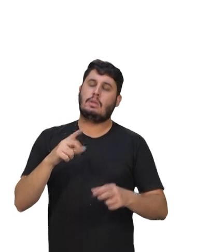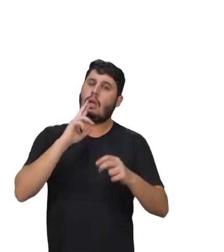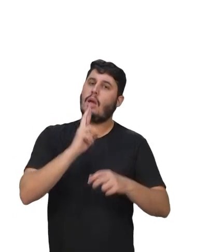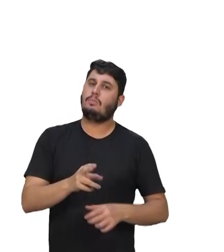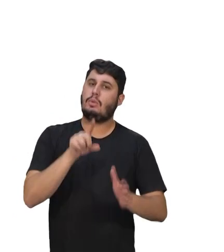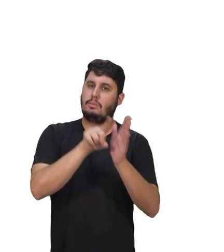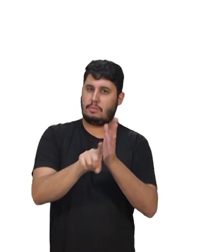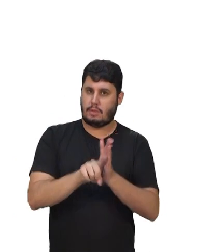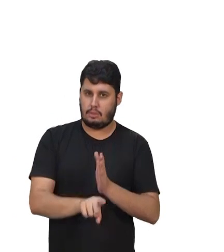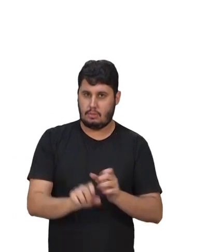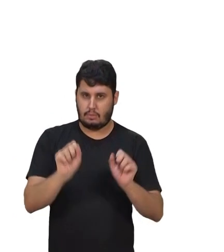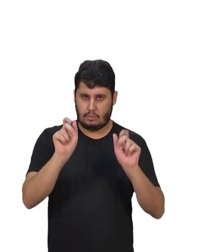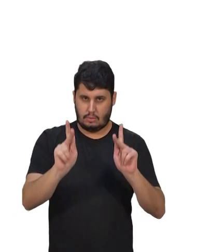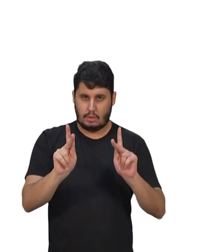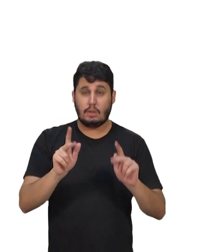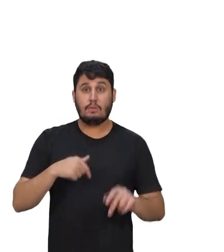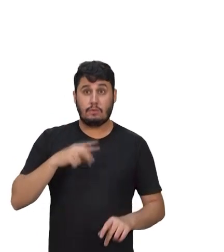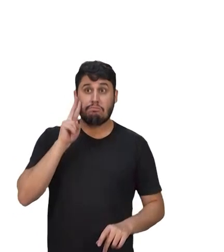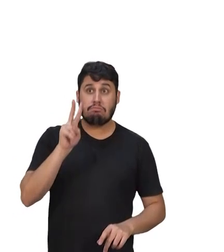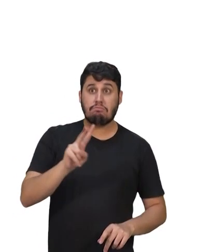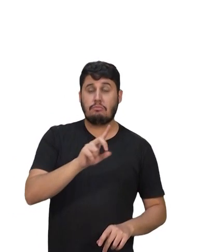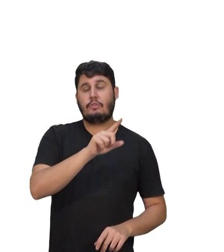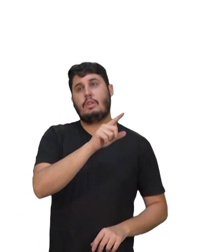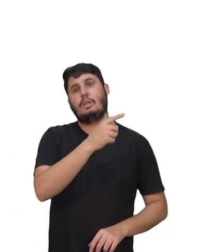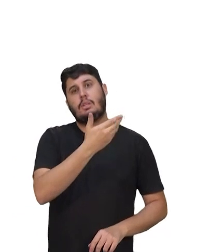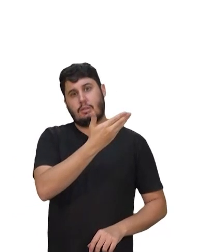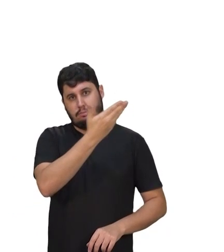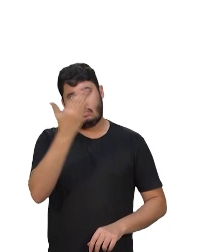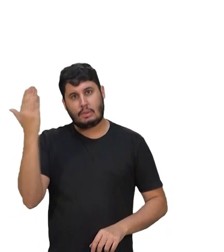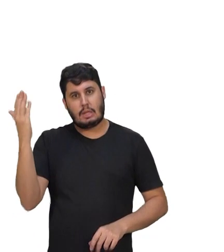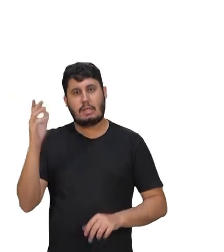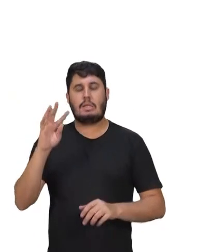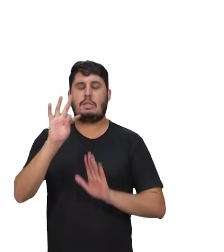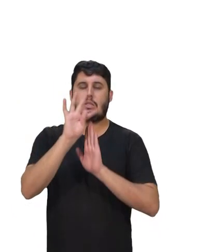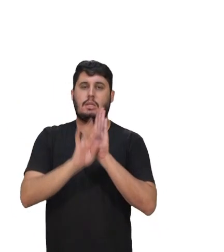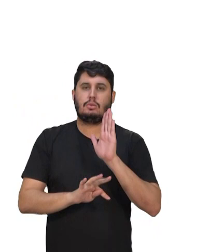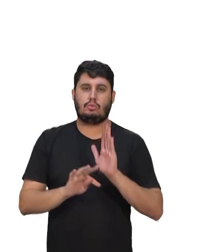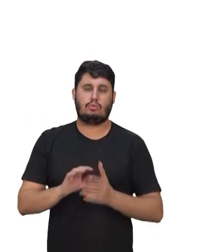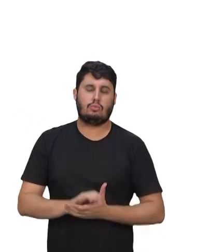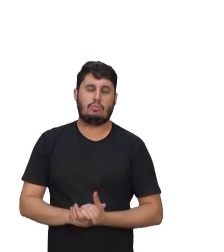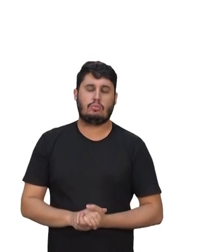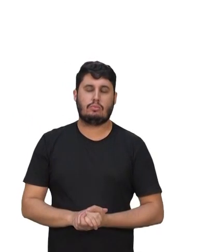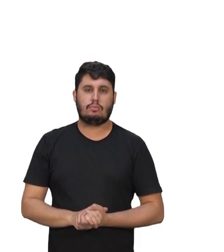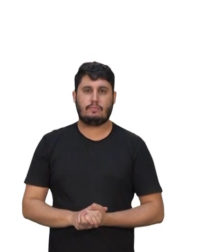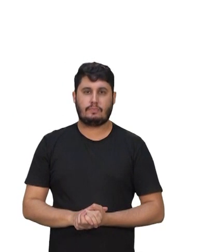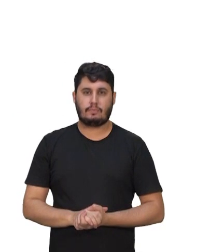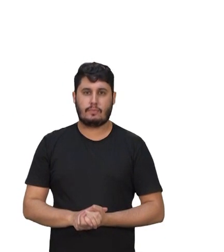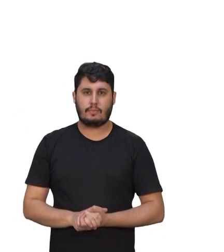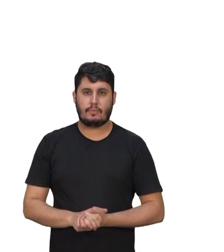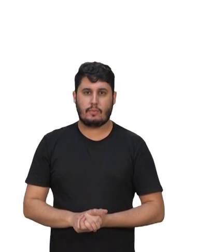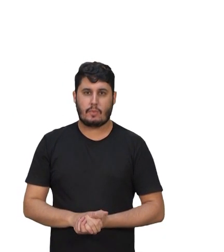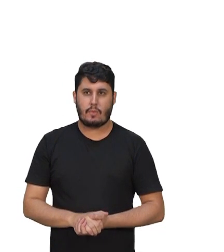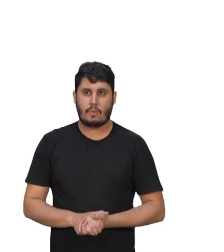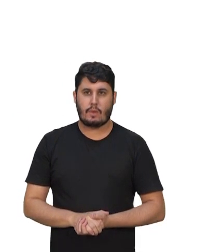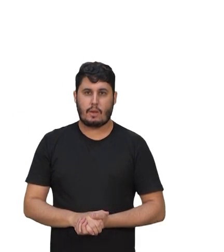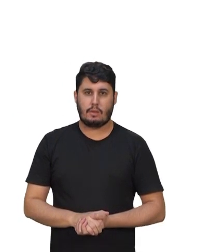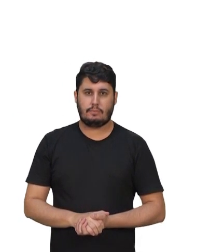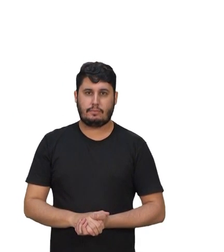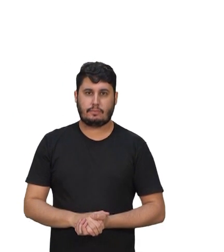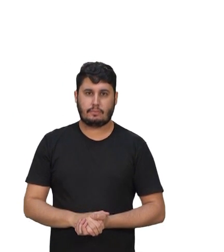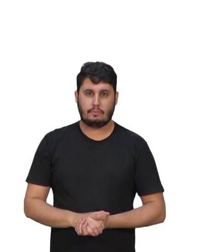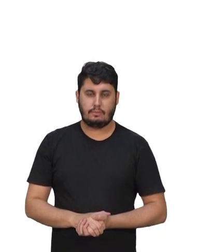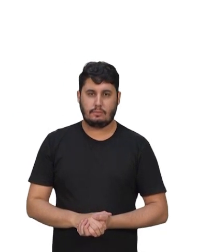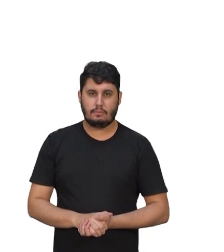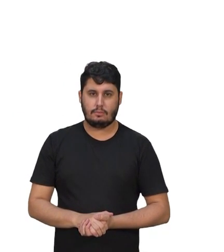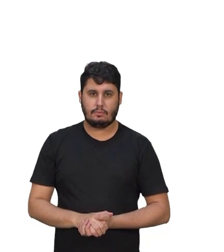ser? Então vamos lá. Ciudad de México. José Rodríguez camina junto a su nieto frente al